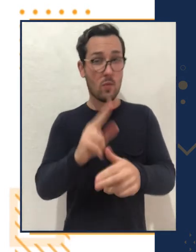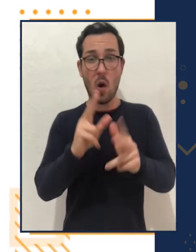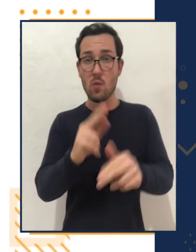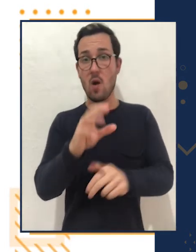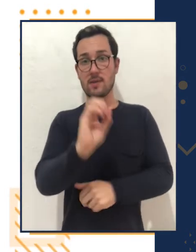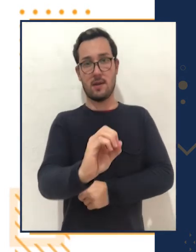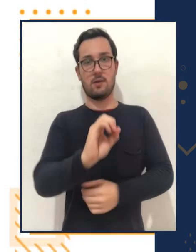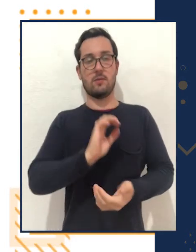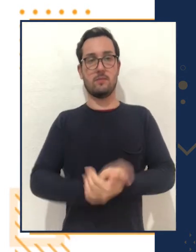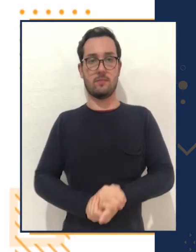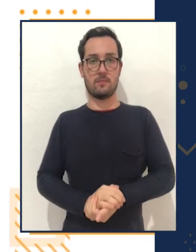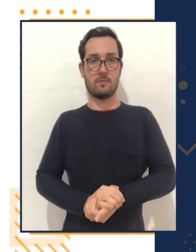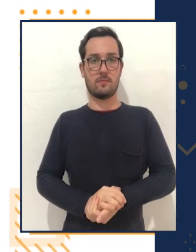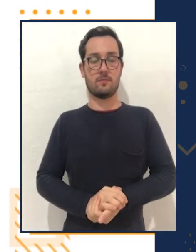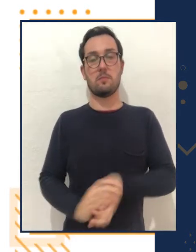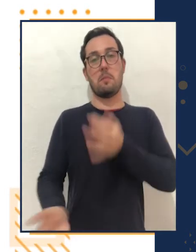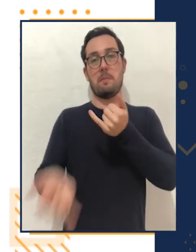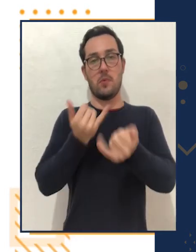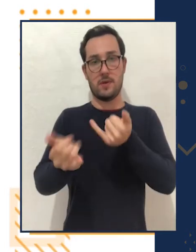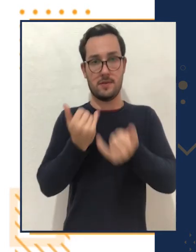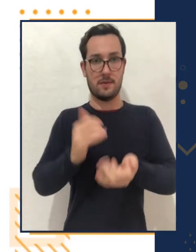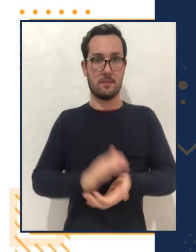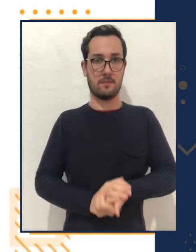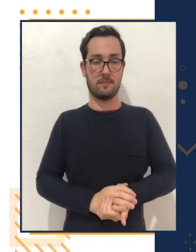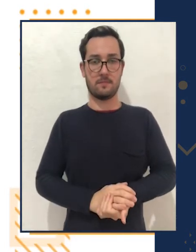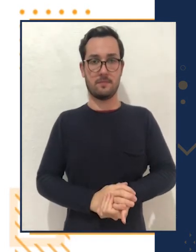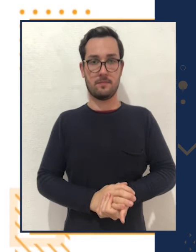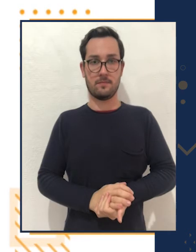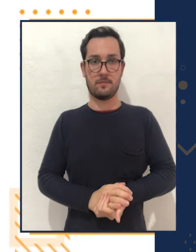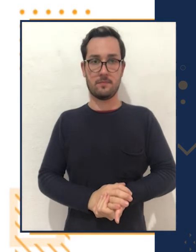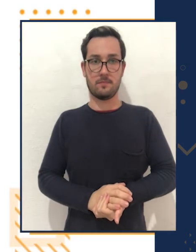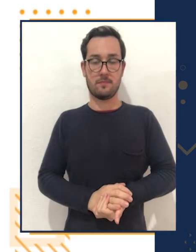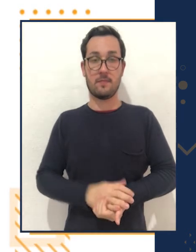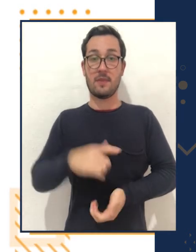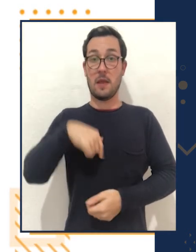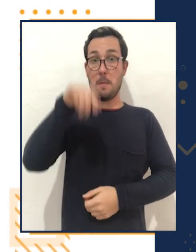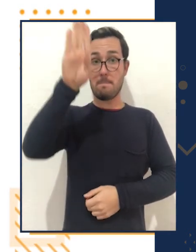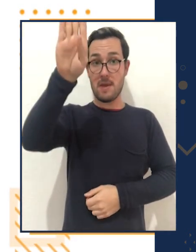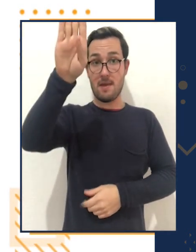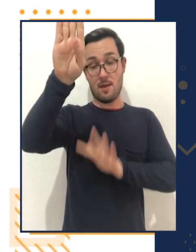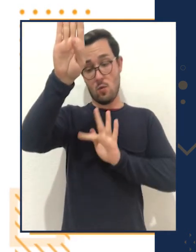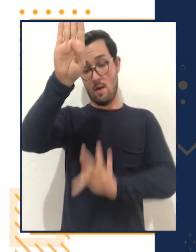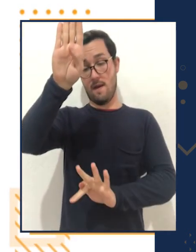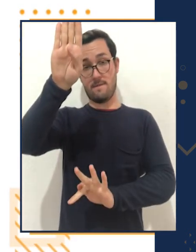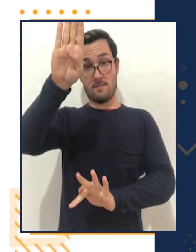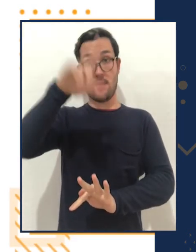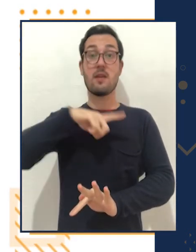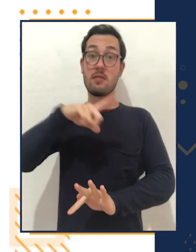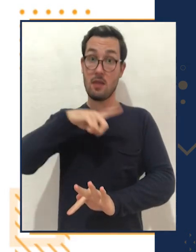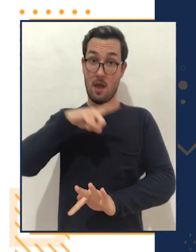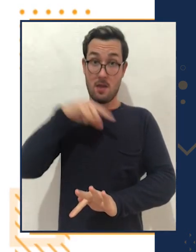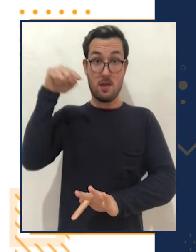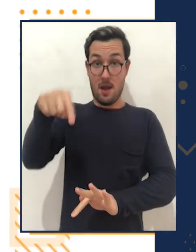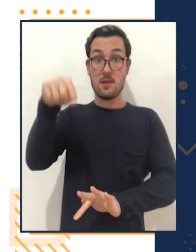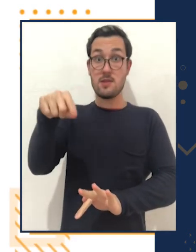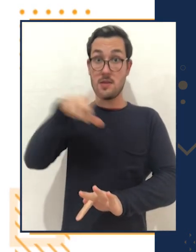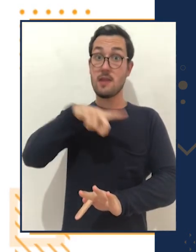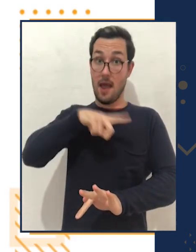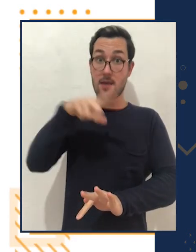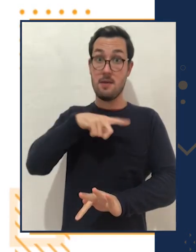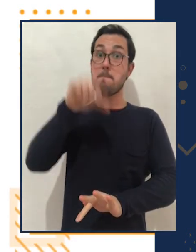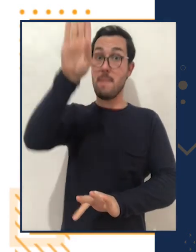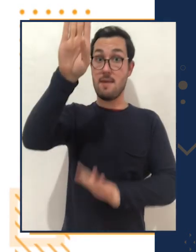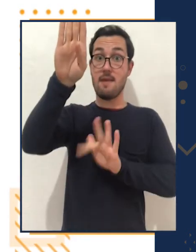o somatório, isso aqui é um somatório, então somando as correntes que chegam ao nó tem que ser igual